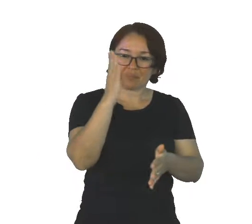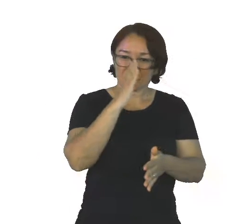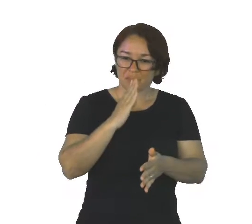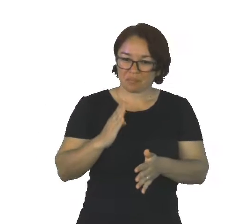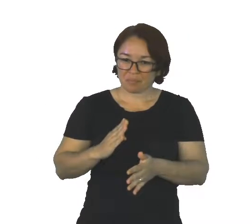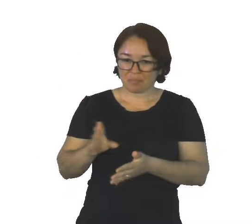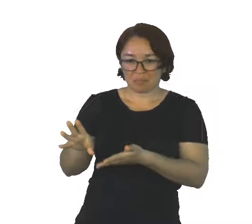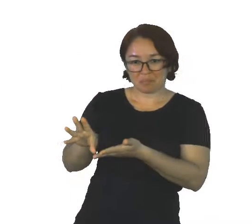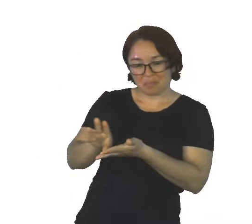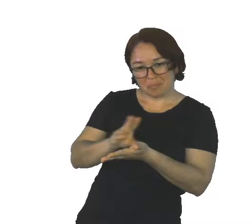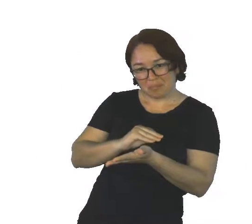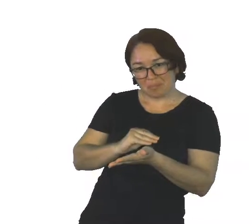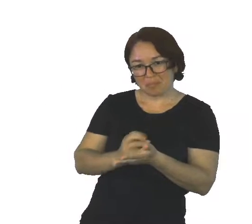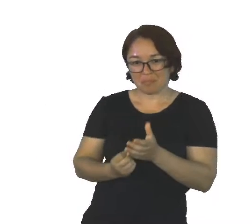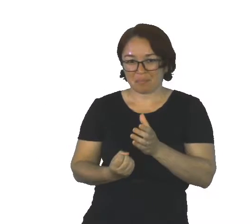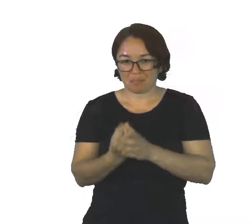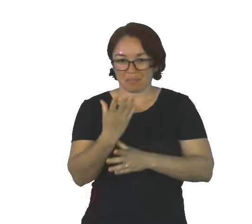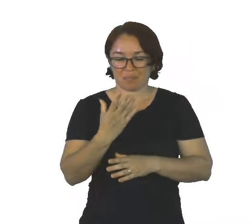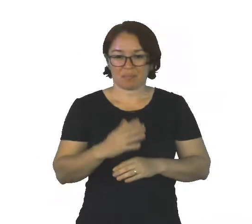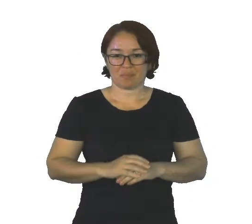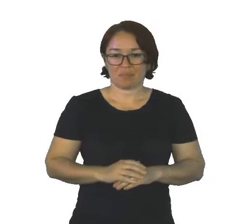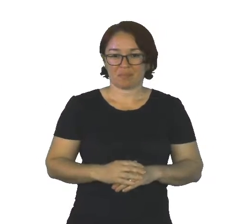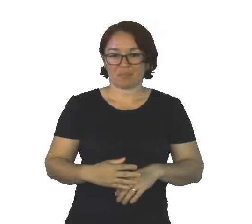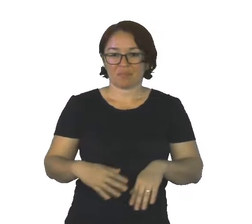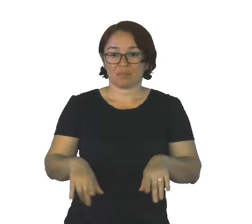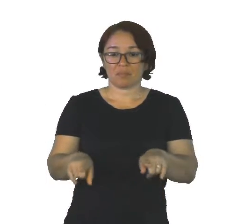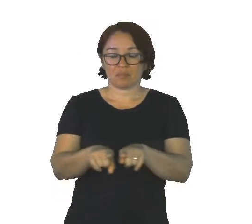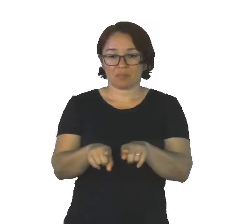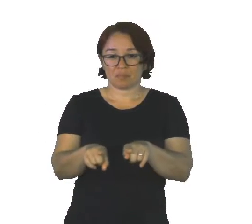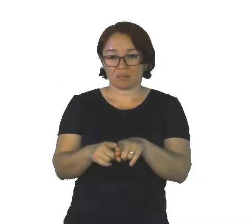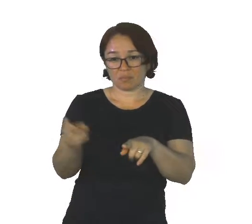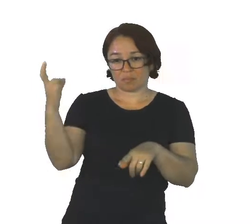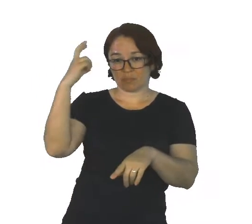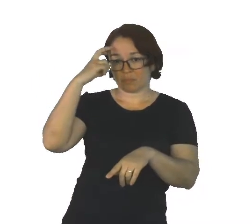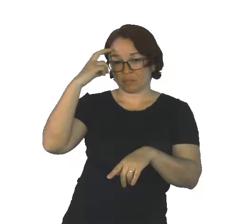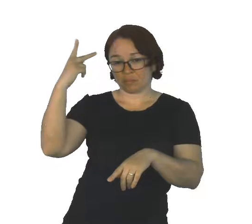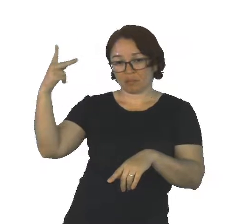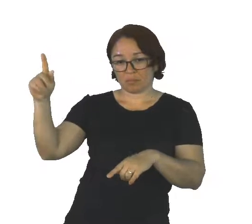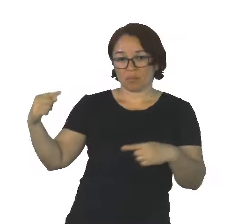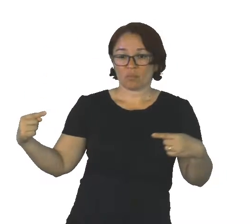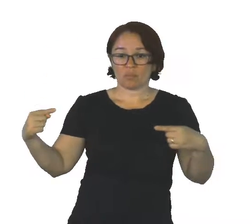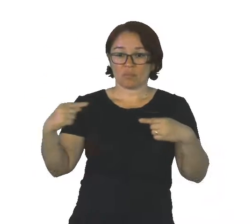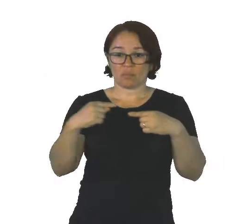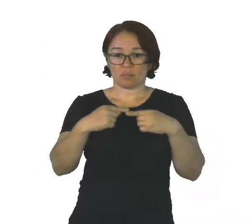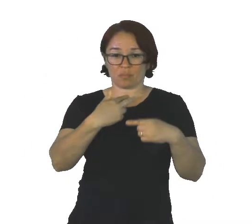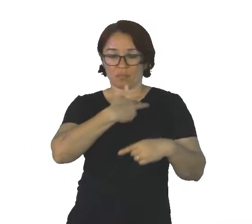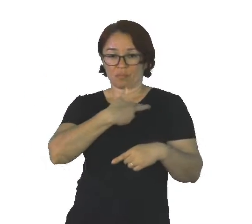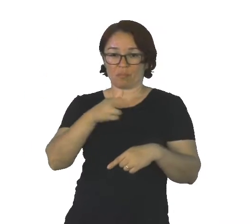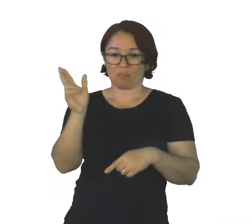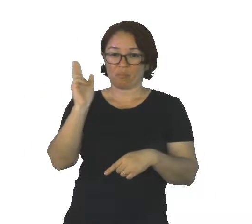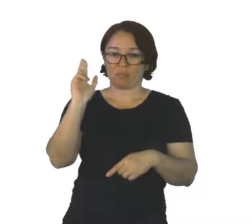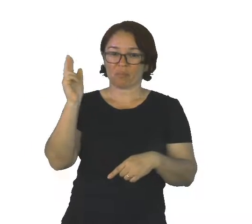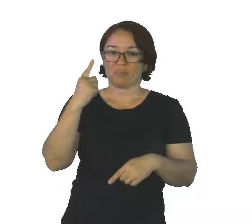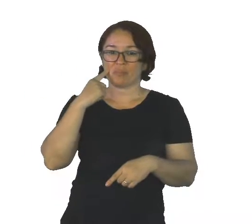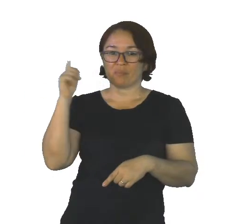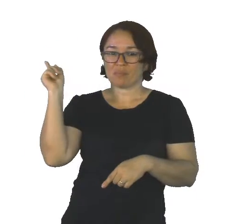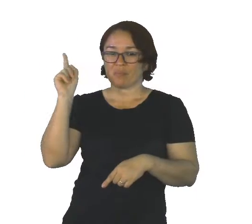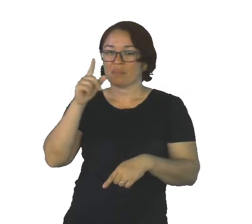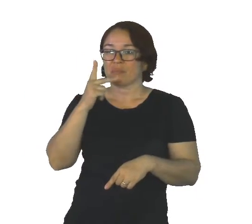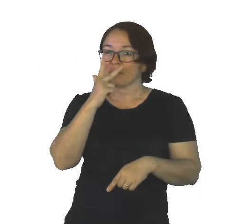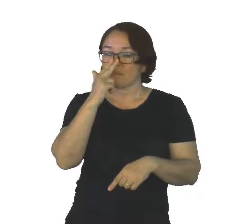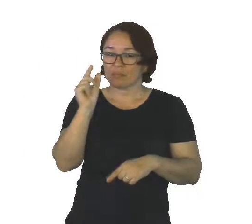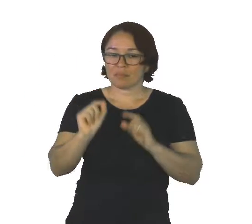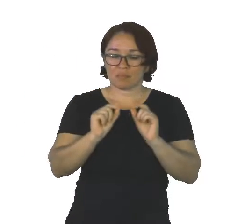aos utensílios, se estende à religião. Esses pássaros talhados em madeira representam